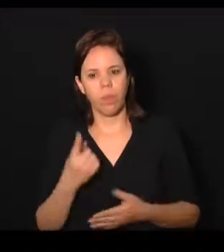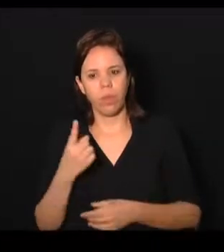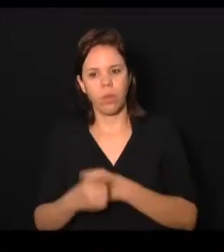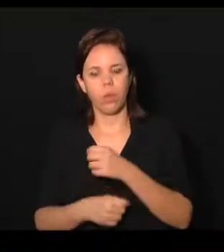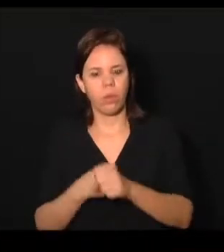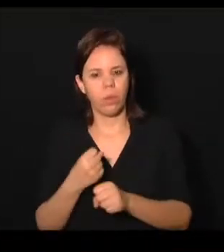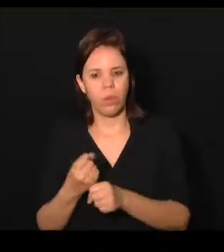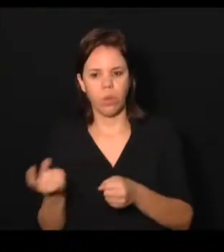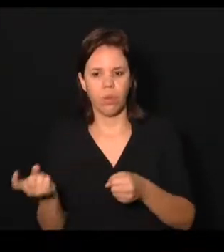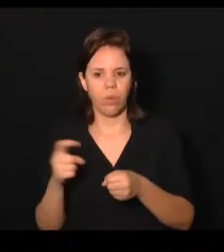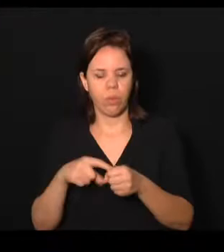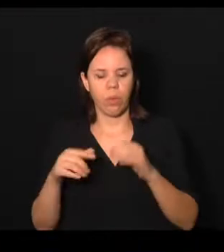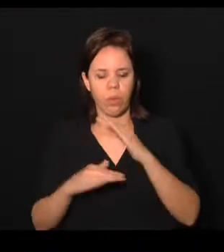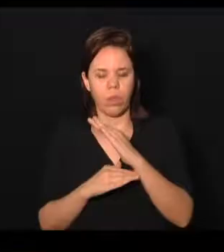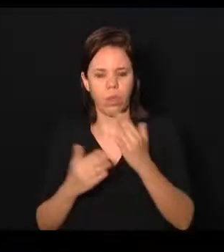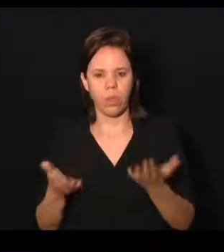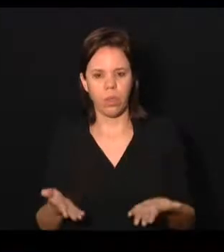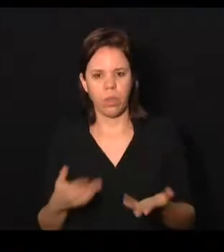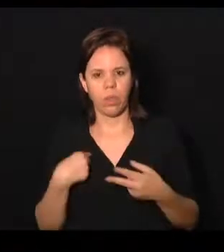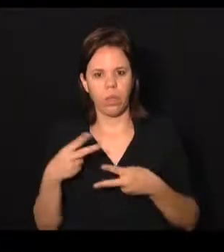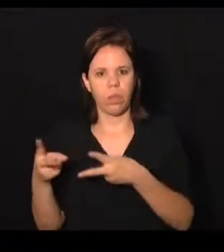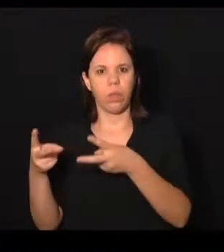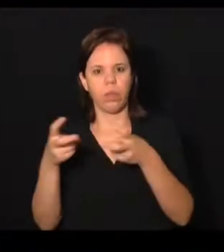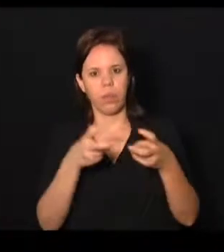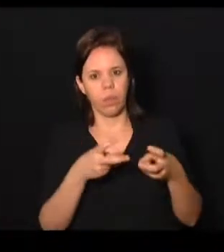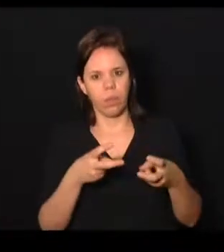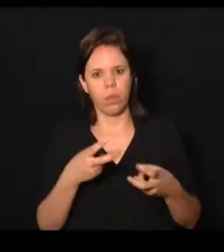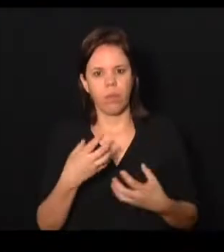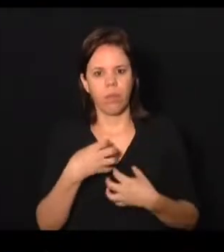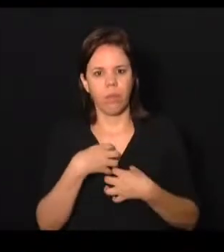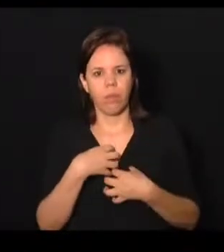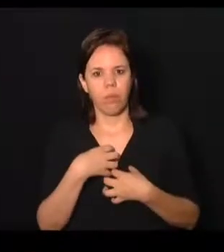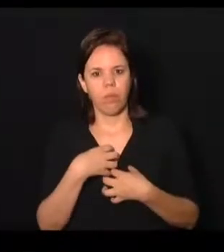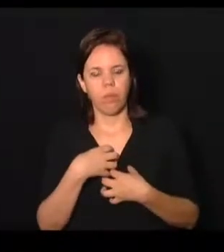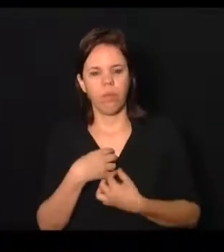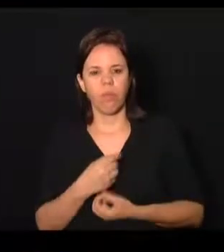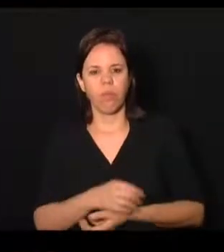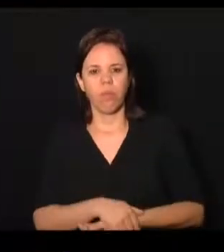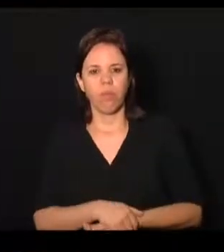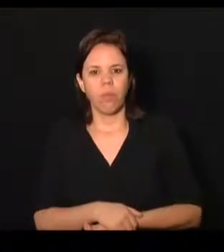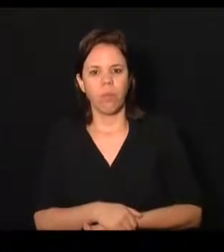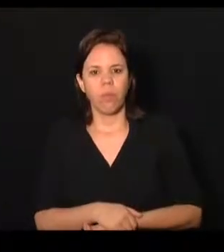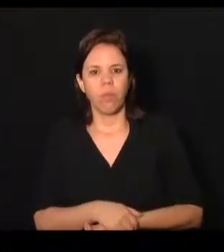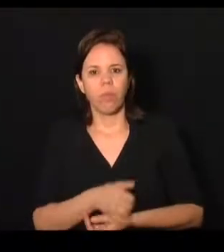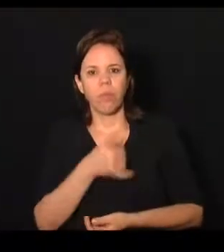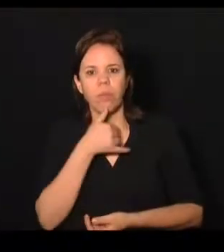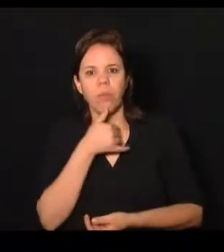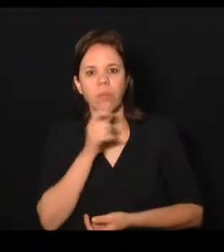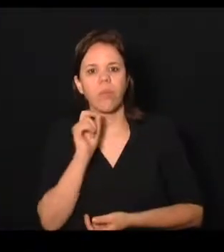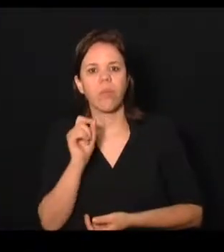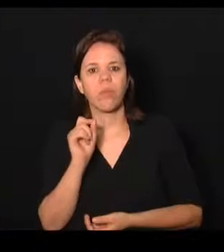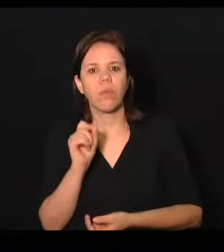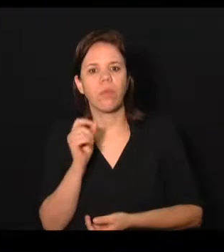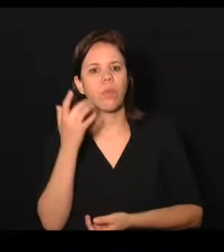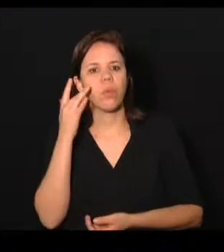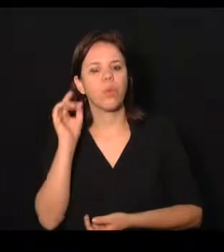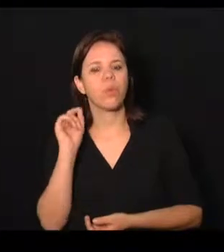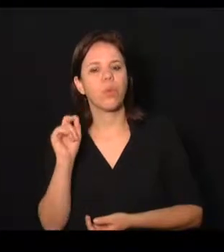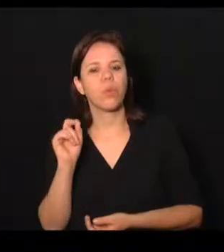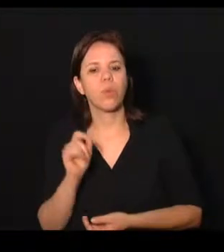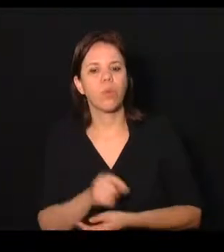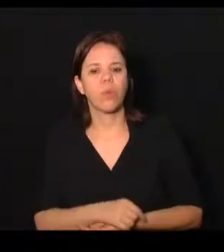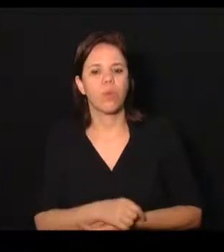que eu não volto mais nessa casa. Aí eu percebi, fiquei até constrangido no sentido de, né, bem aborrecido de ver, eu não sei a quem que eu